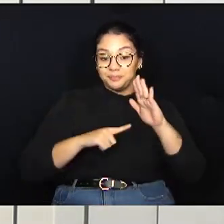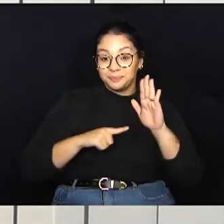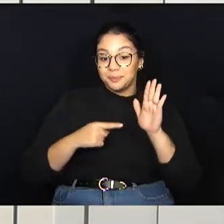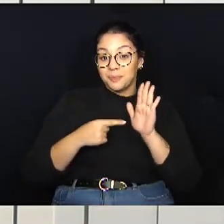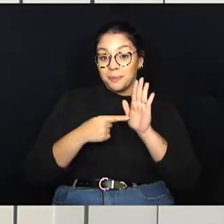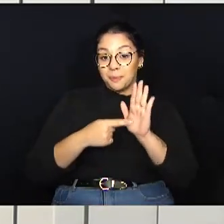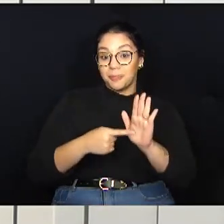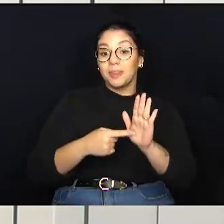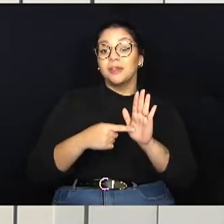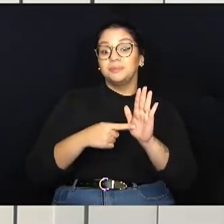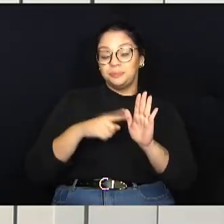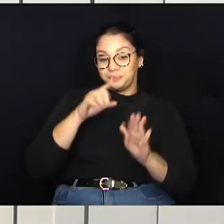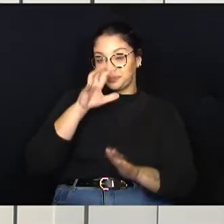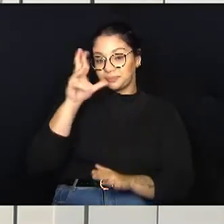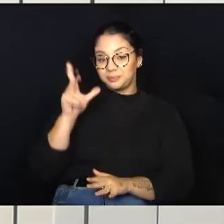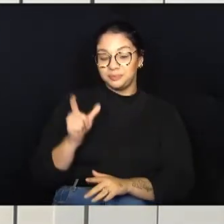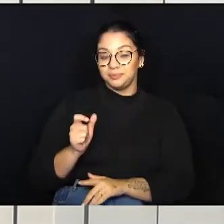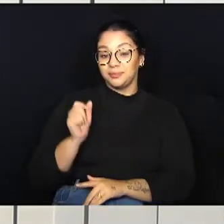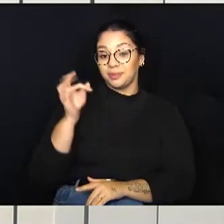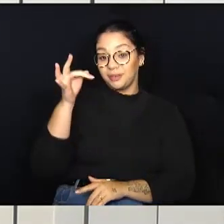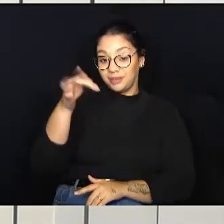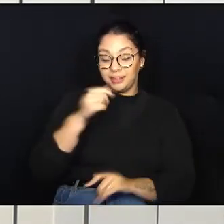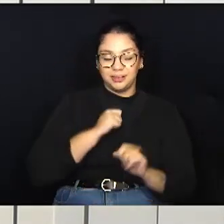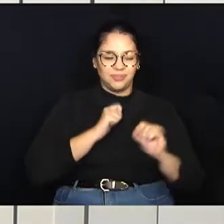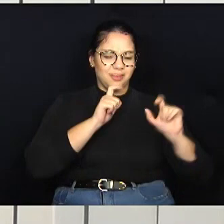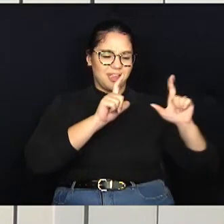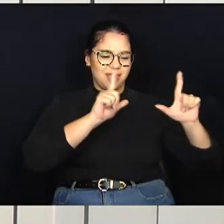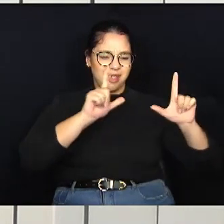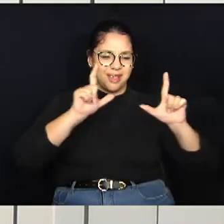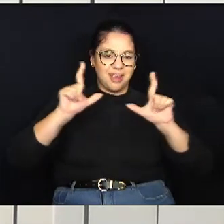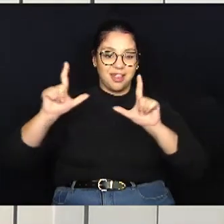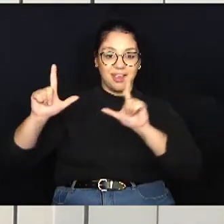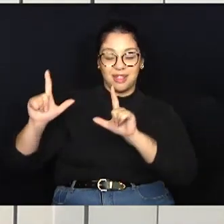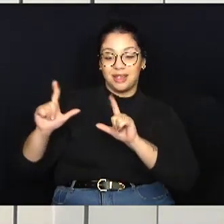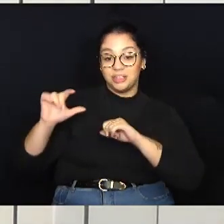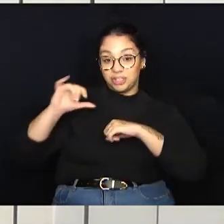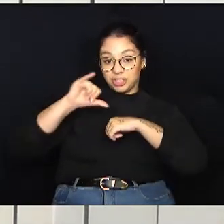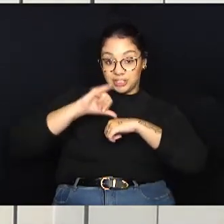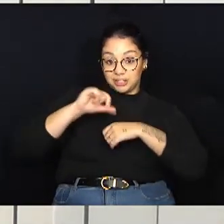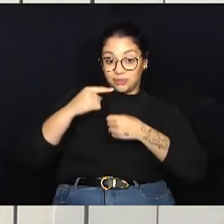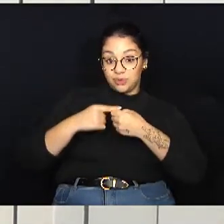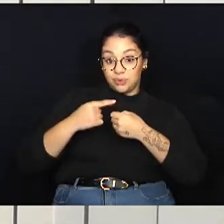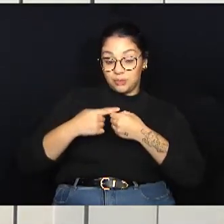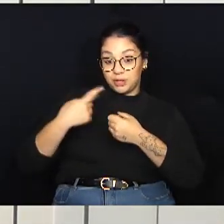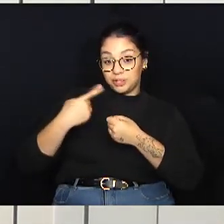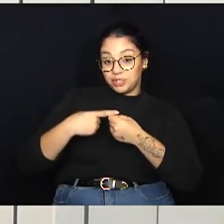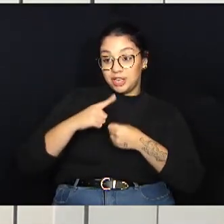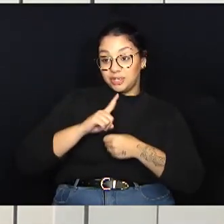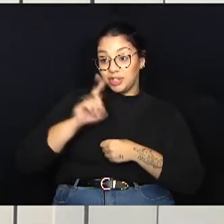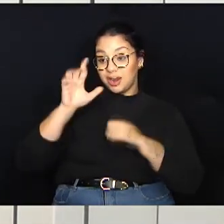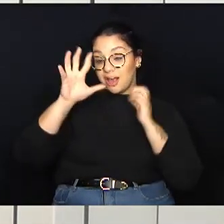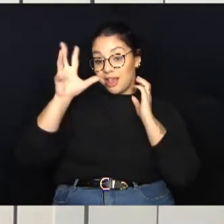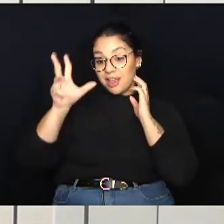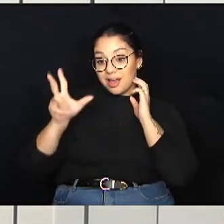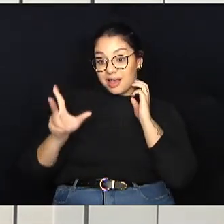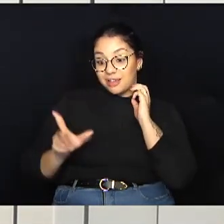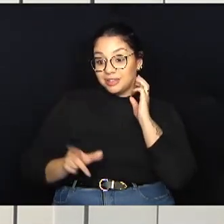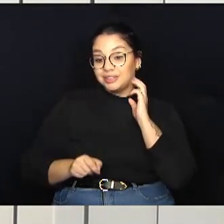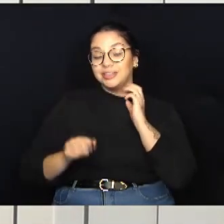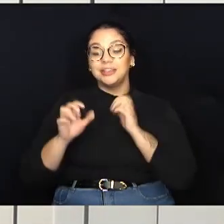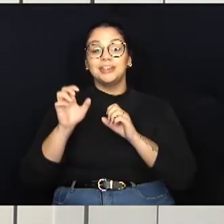Afrofuturista, exposição que incluiu quadros modernos de centros urbanos de cidades do continente,